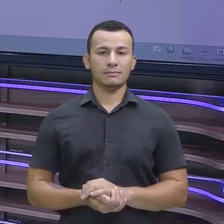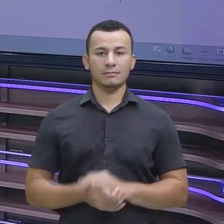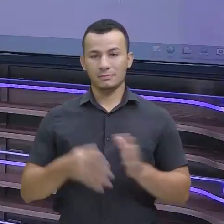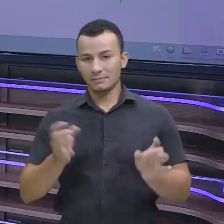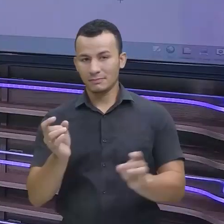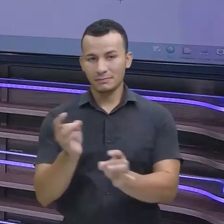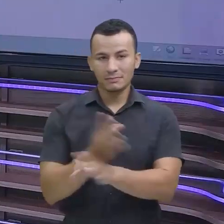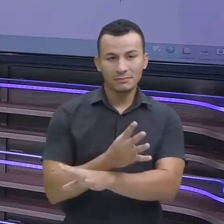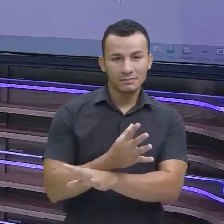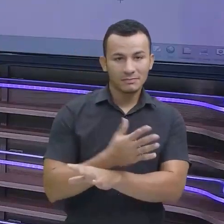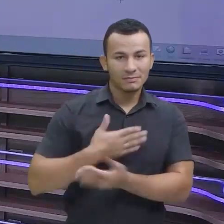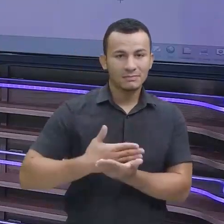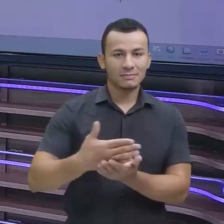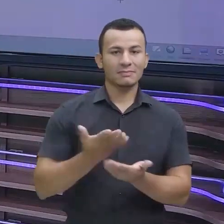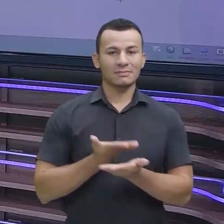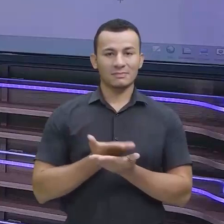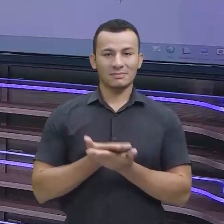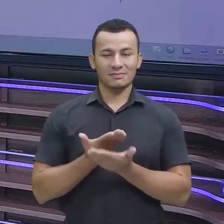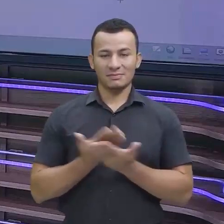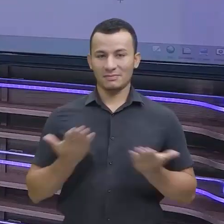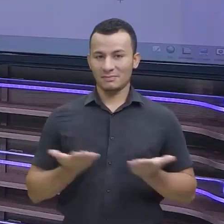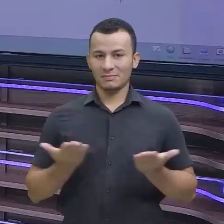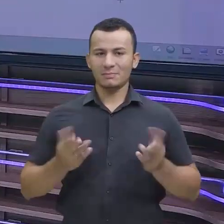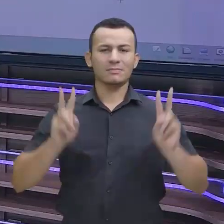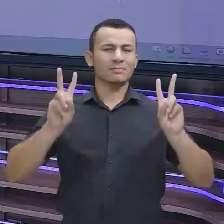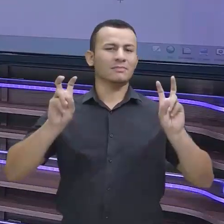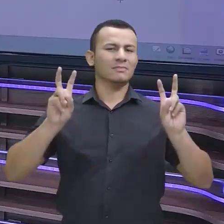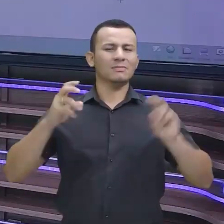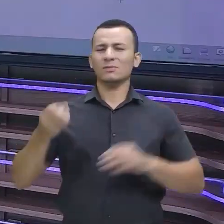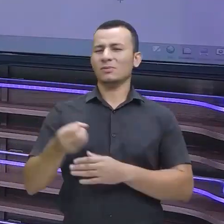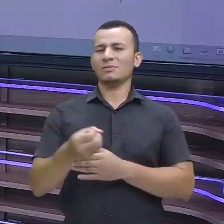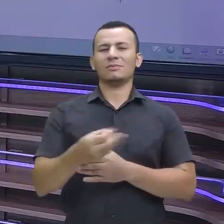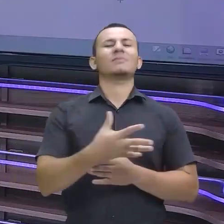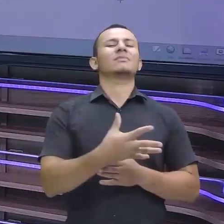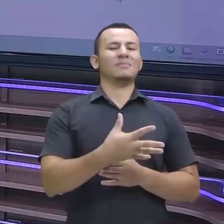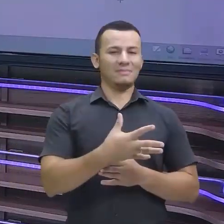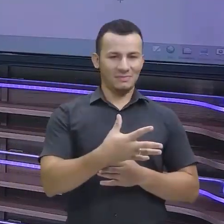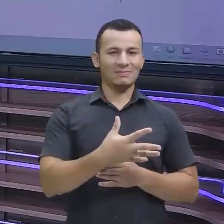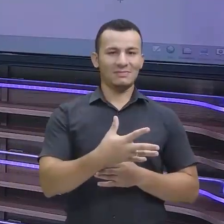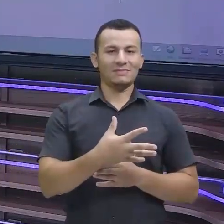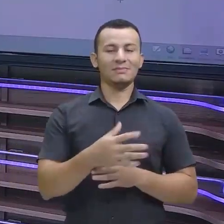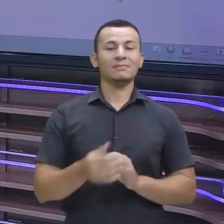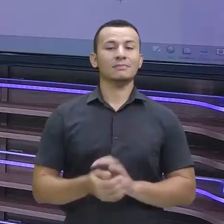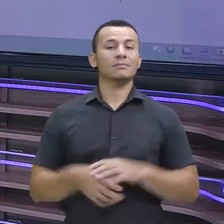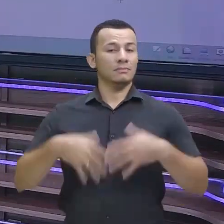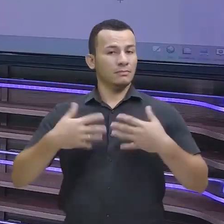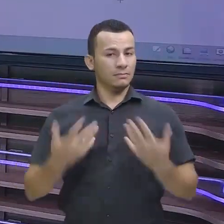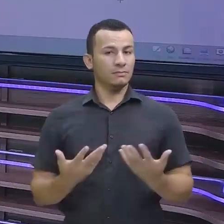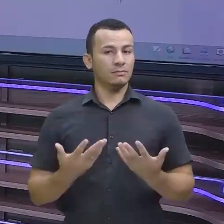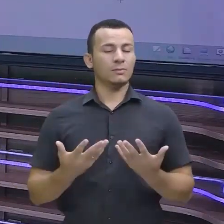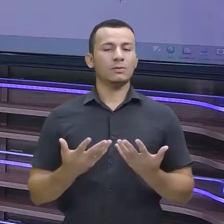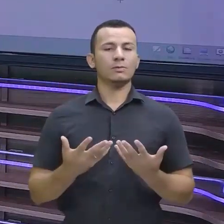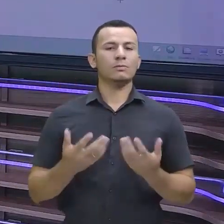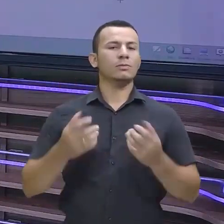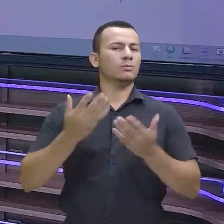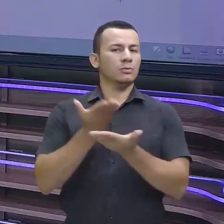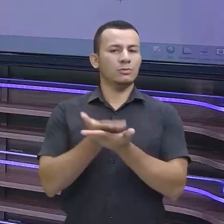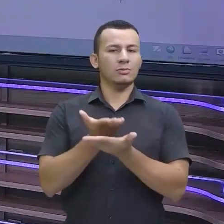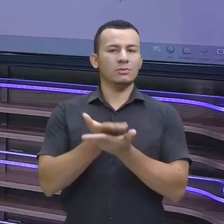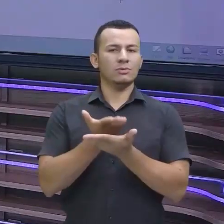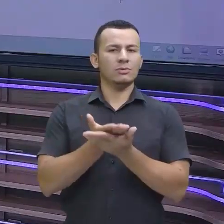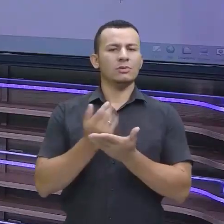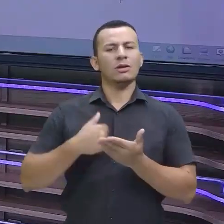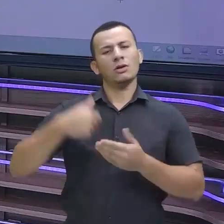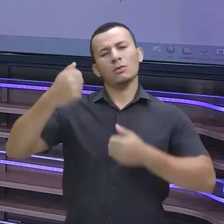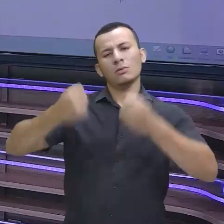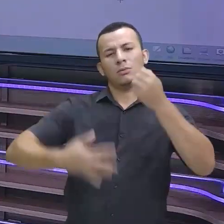Preparados para a nossa aula de hoje? Um assunto novo, um conteúdo novo? Então vamos lá, a gente vai estudar, eu vou